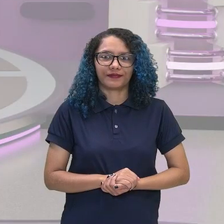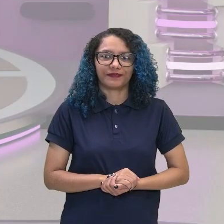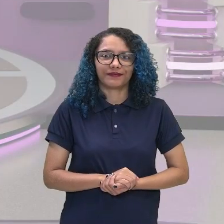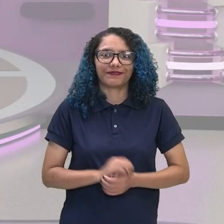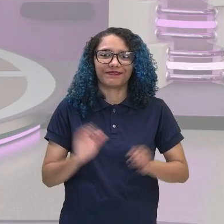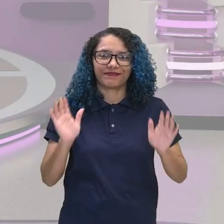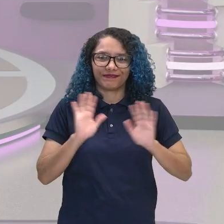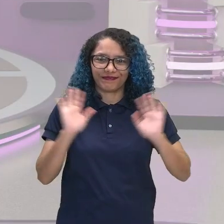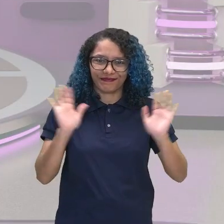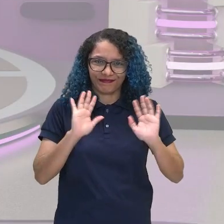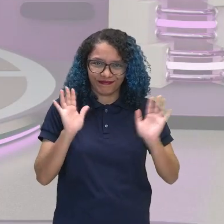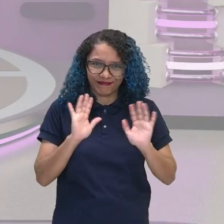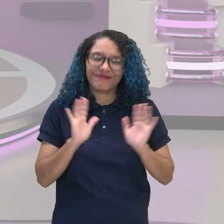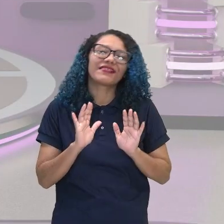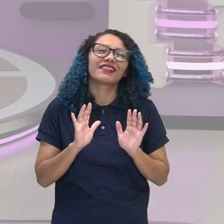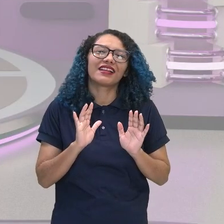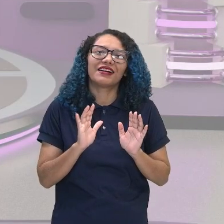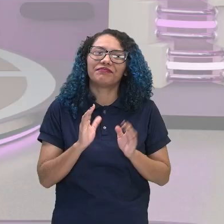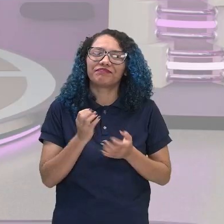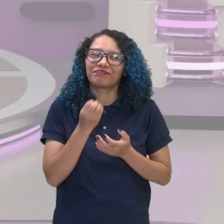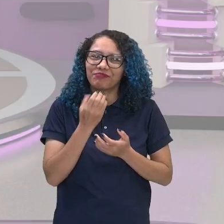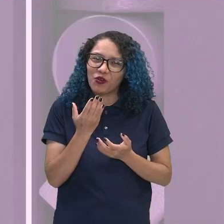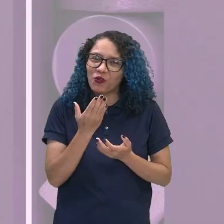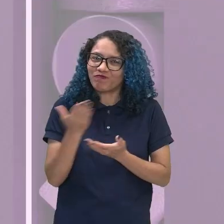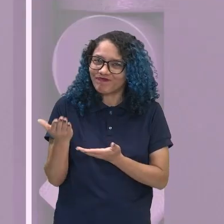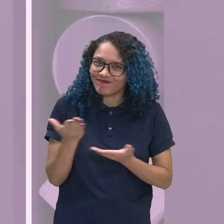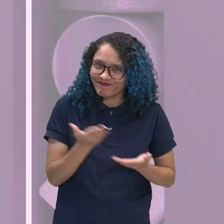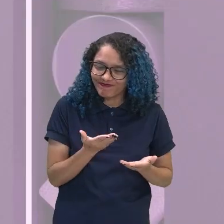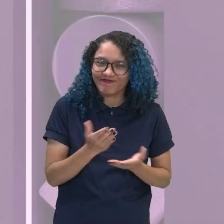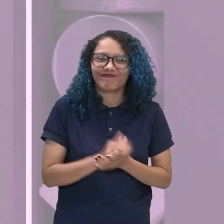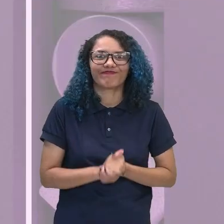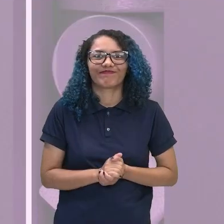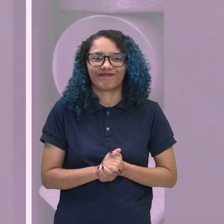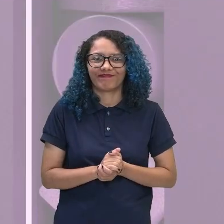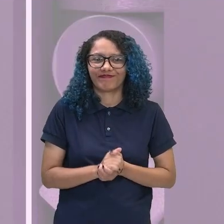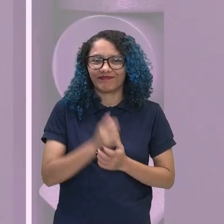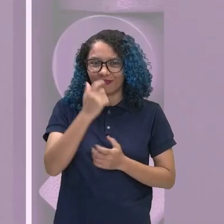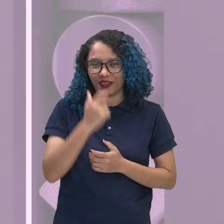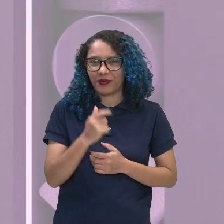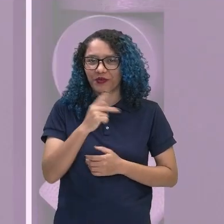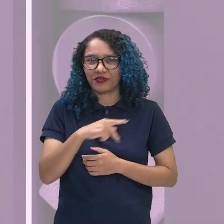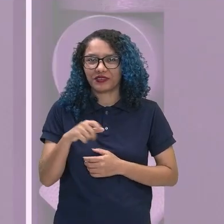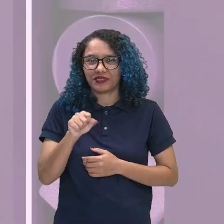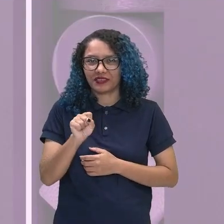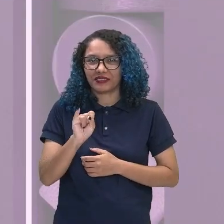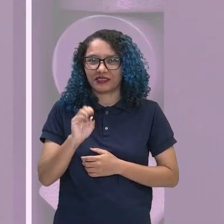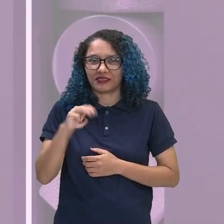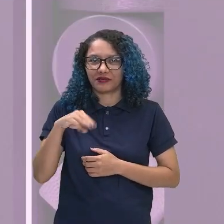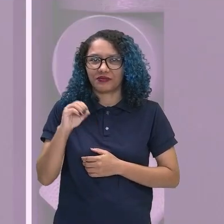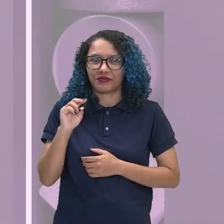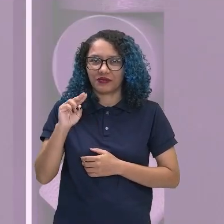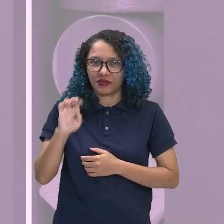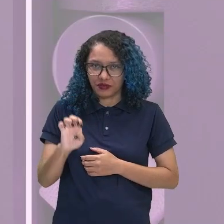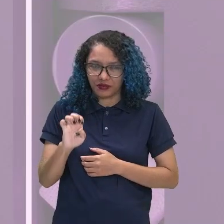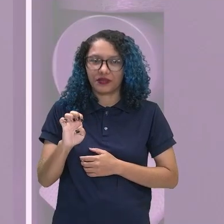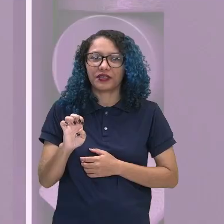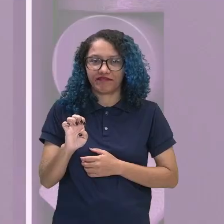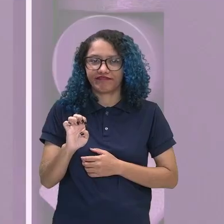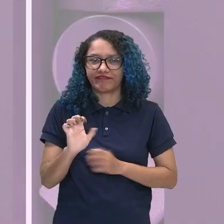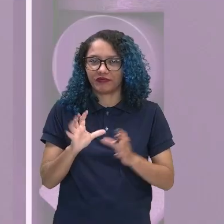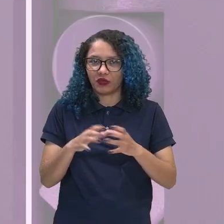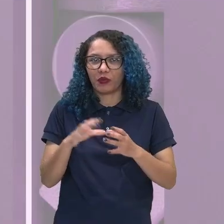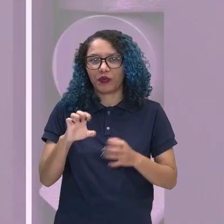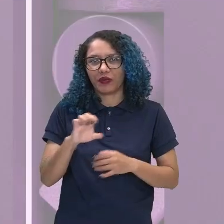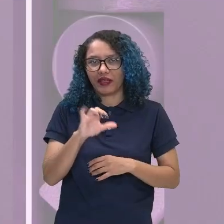Olá, que bom ter você aqui para mais uma aula de matemática. Sou professora Simone Silva, professora de matemática, EJA, 7ª